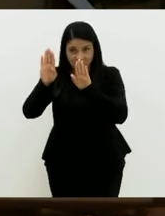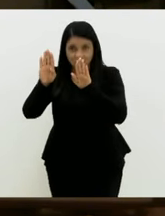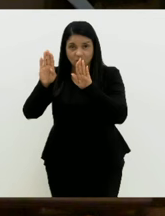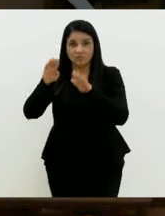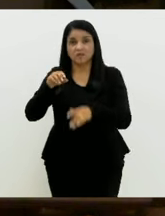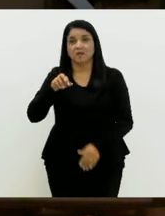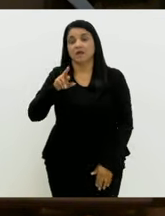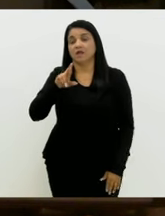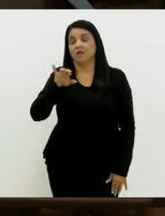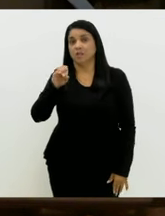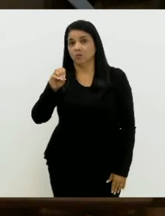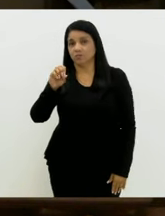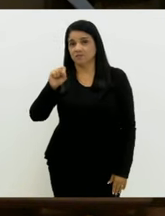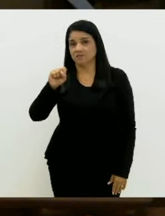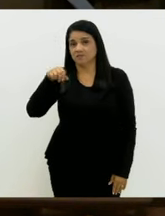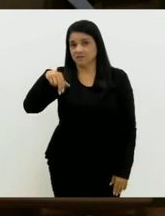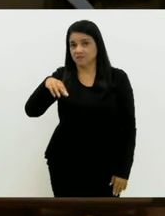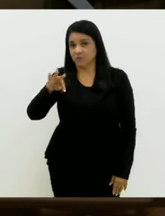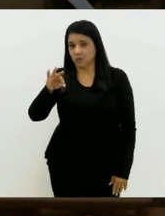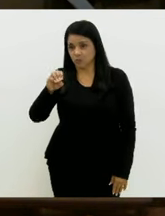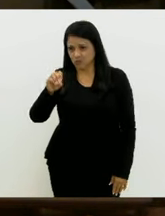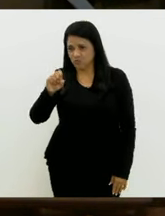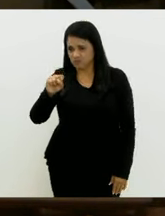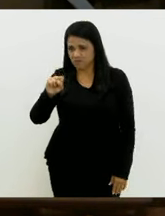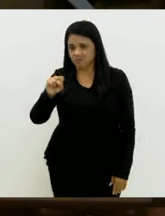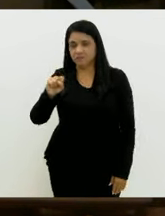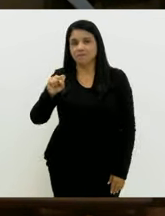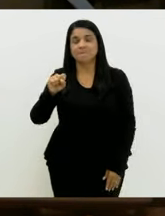Santos. A Rio Santos agora, irmão,